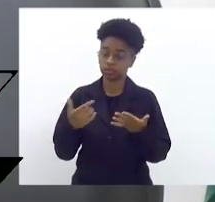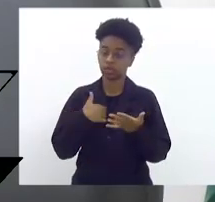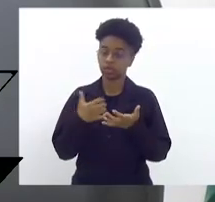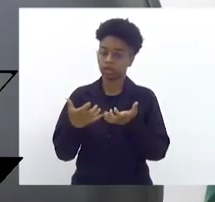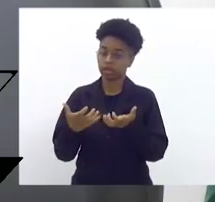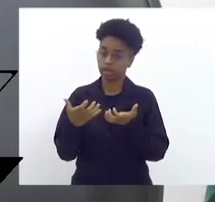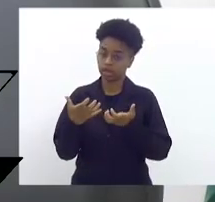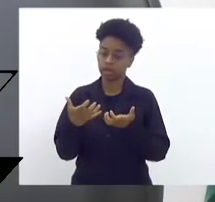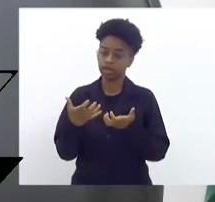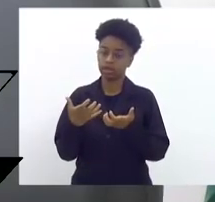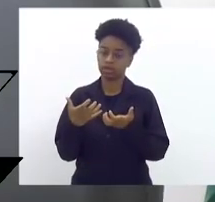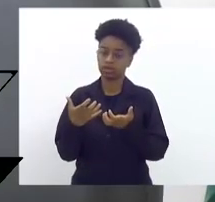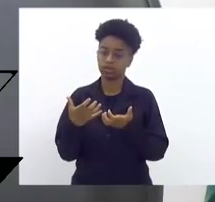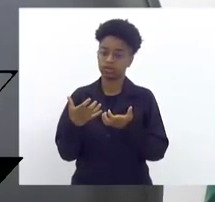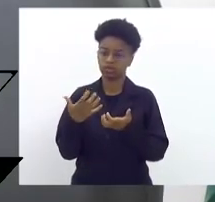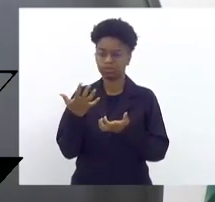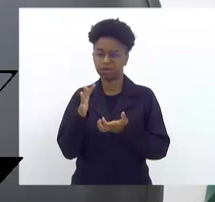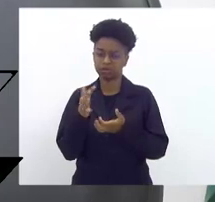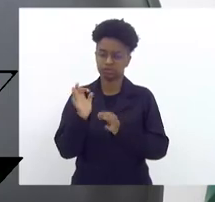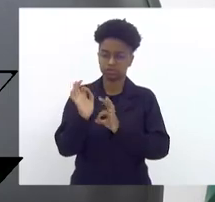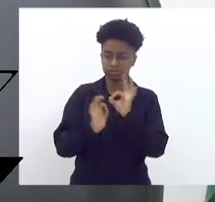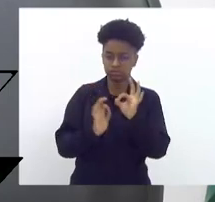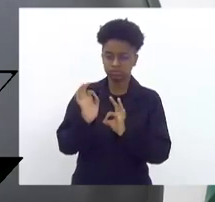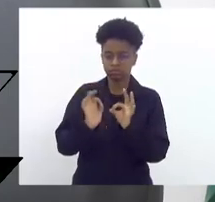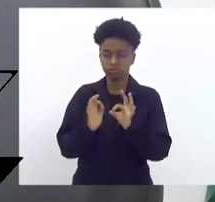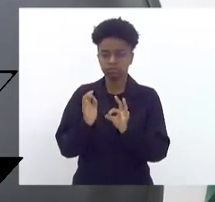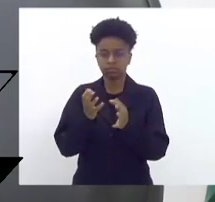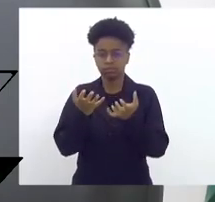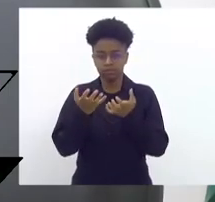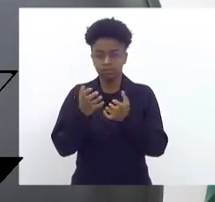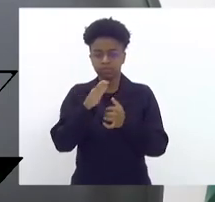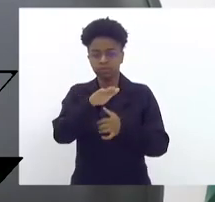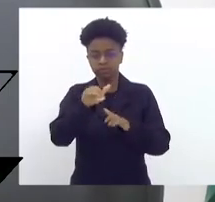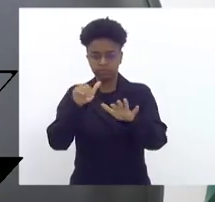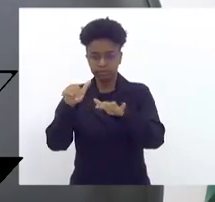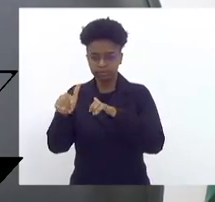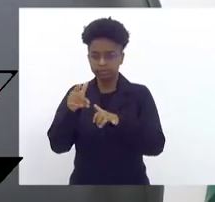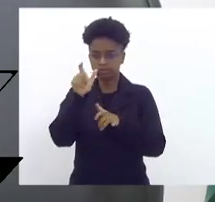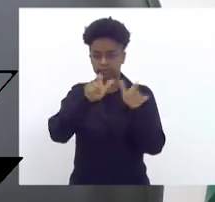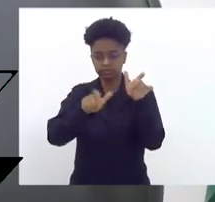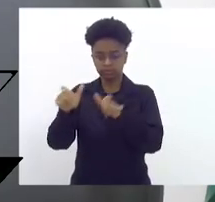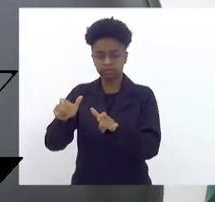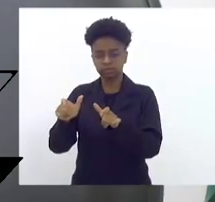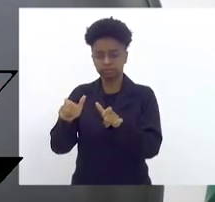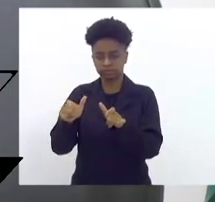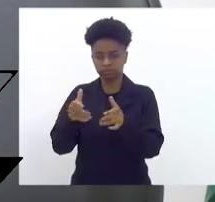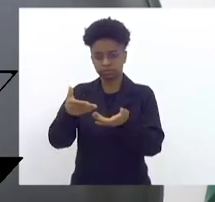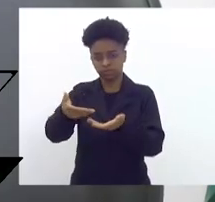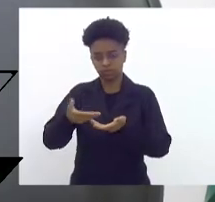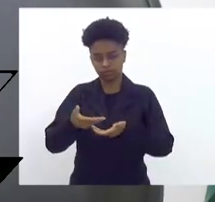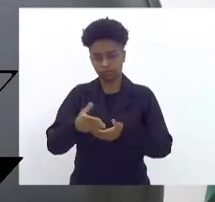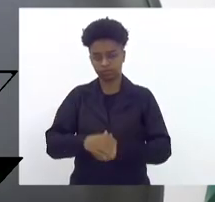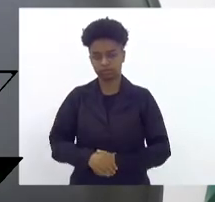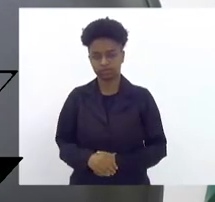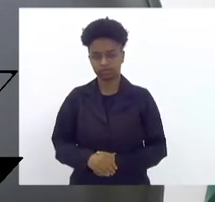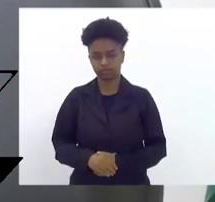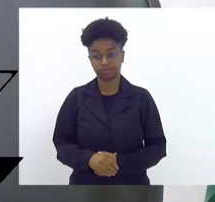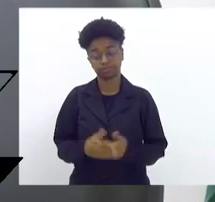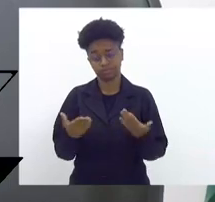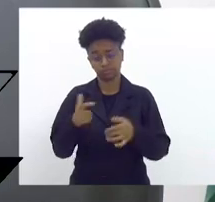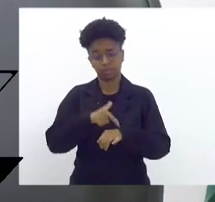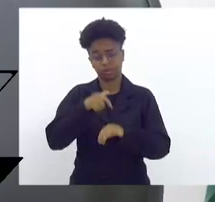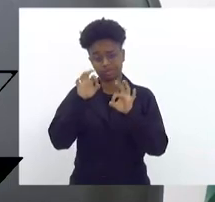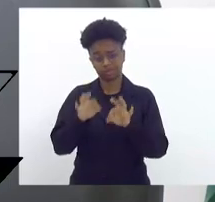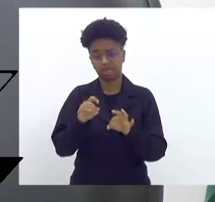deixar assim mais ou menos consignado que essas testemunhas pudessem ser convidadas né E no momento